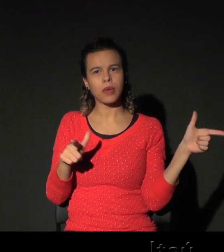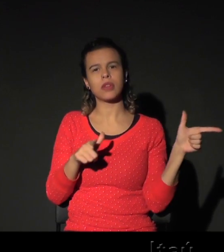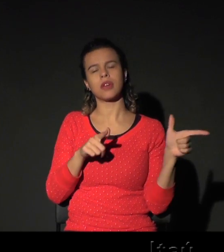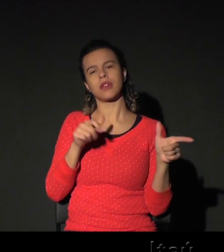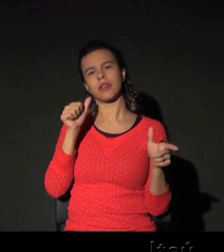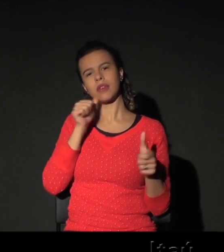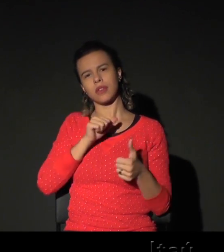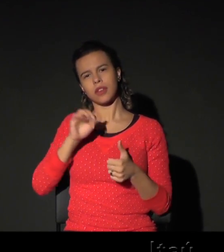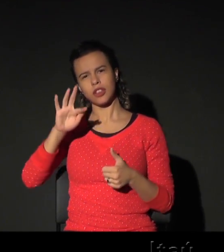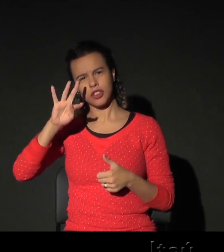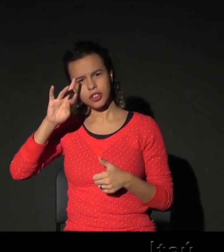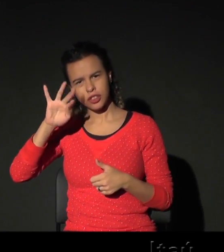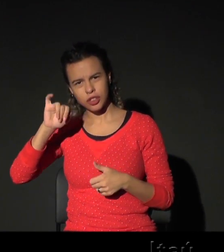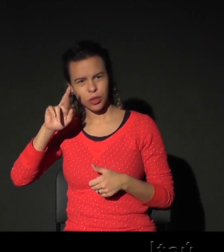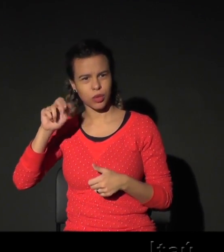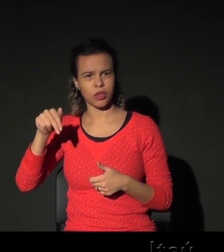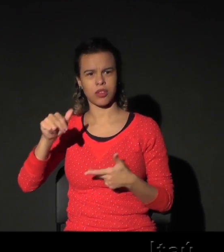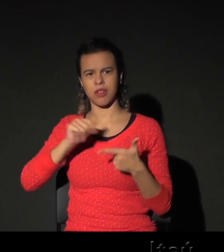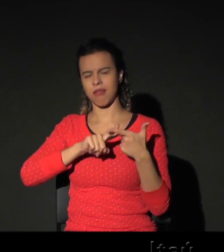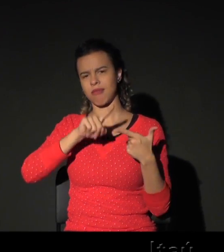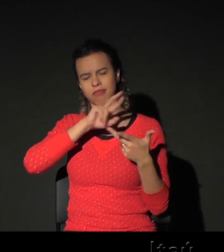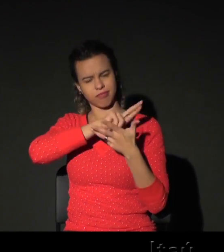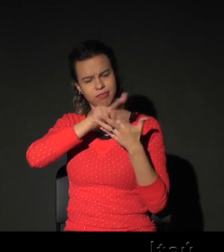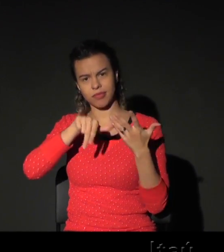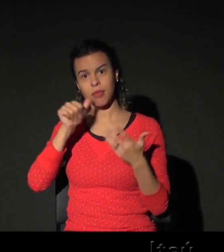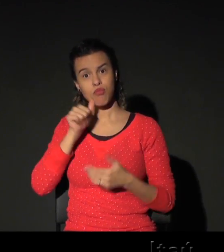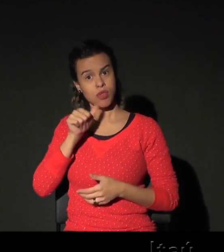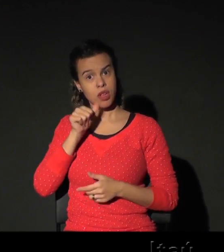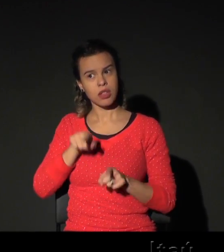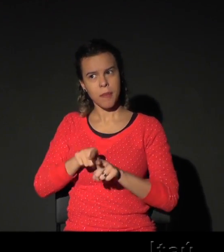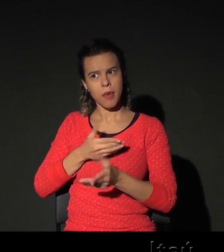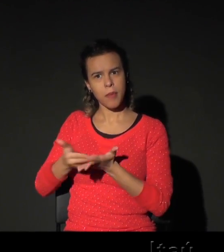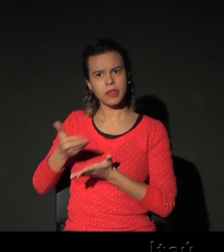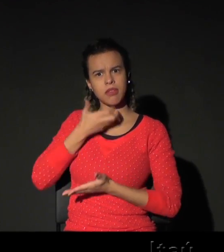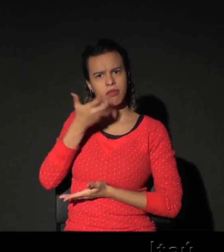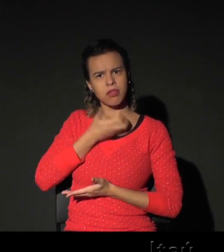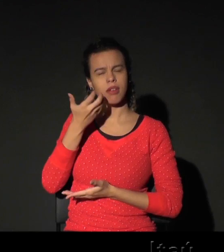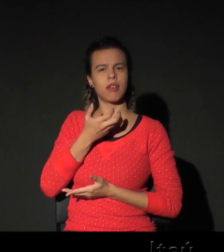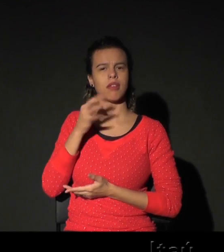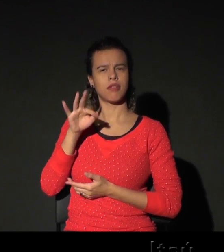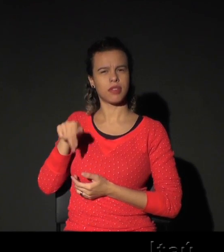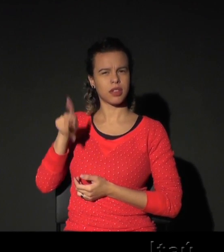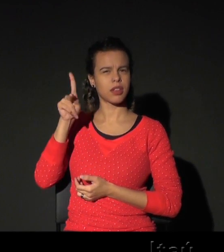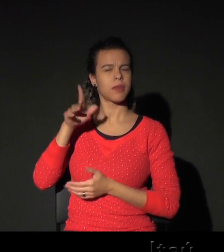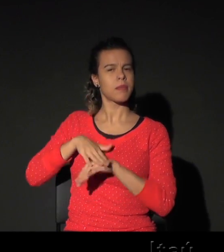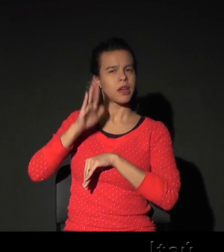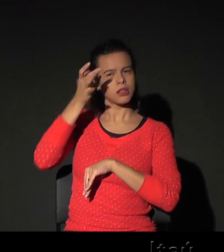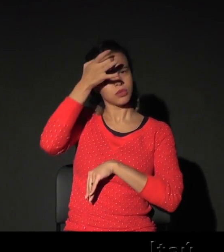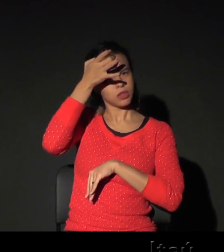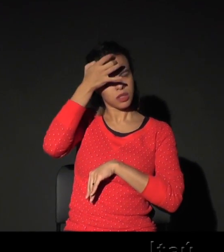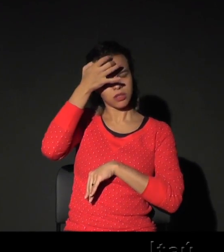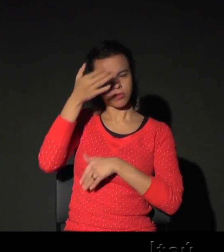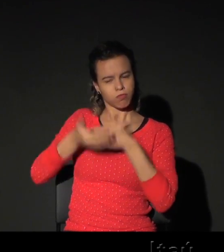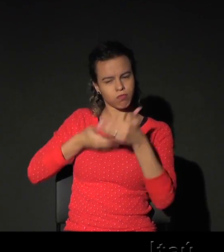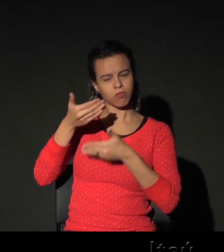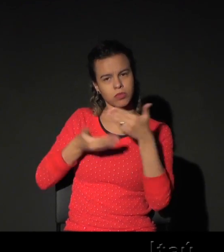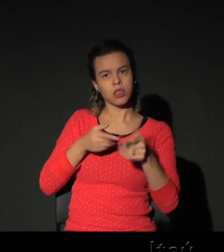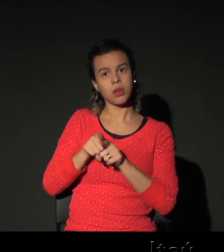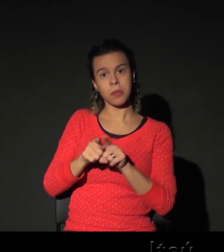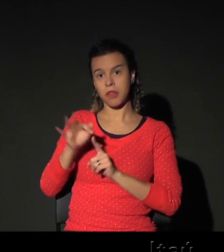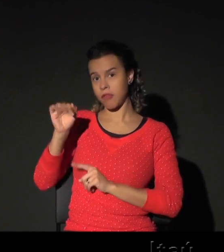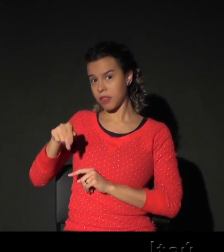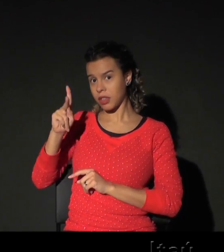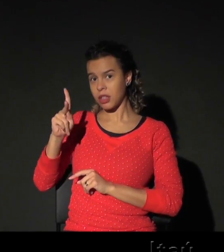tigrona né várias outras mulheres que aí começam também a a trabalhar de forma mais consciente as letras né e o utilizar o